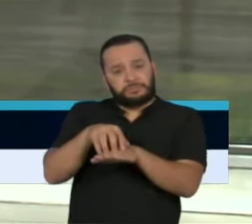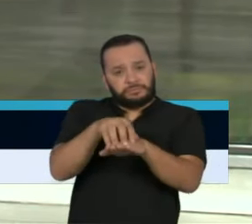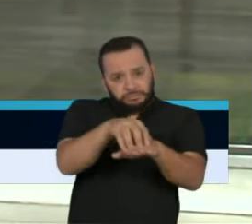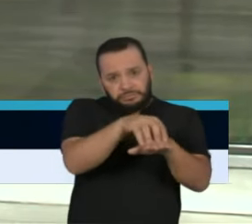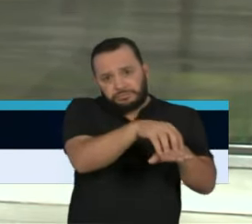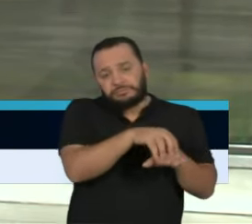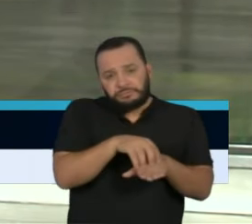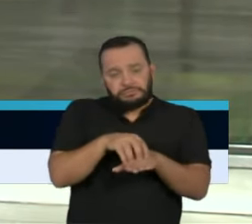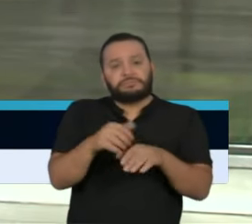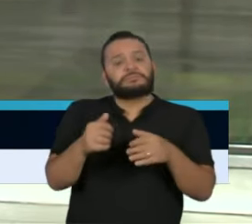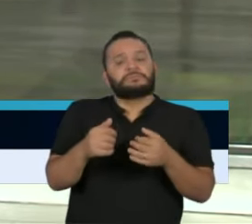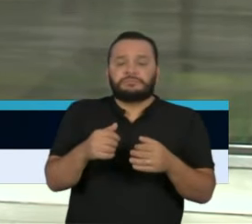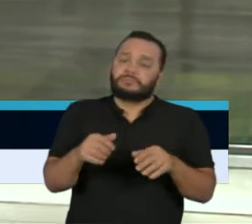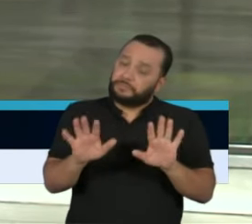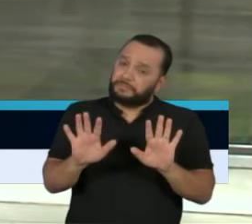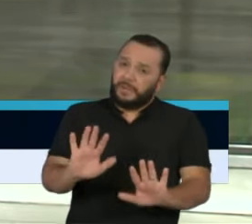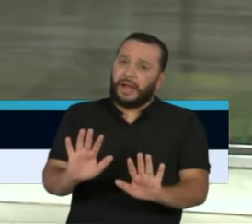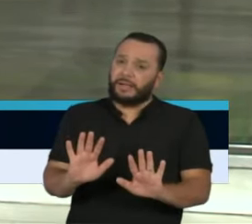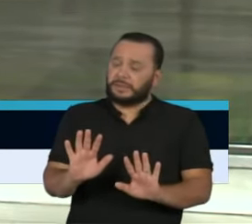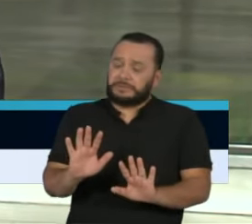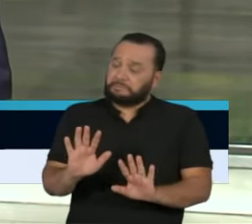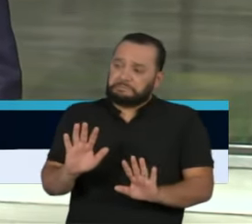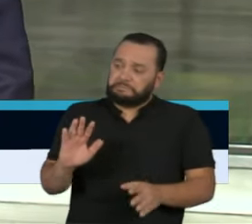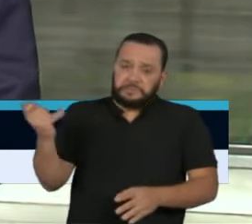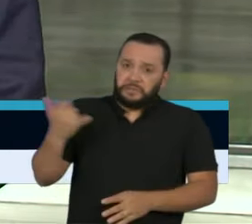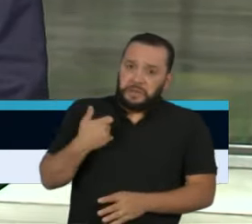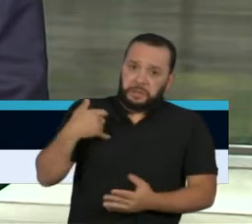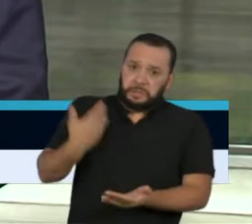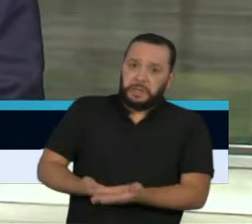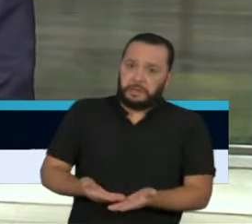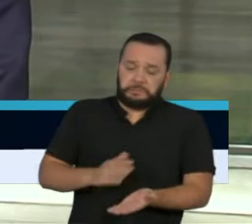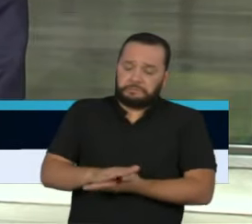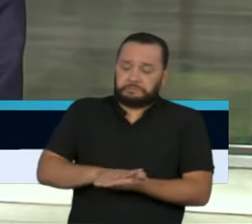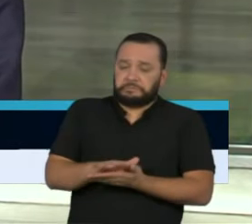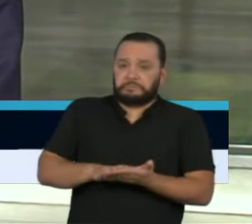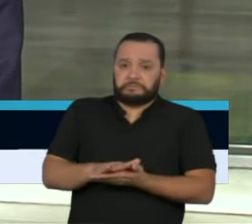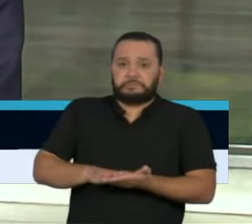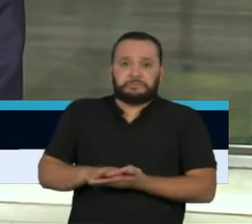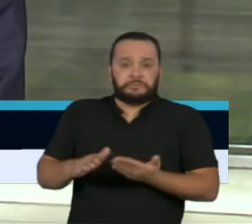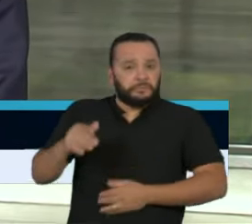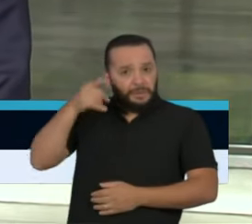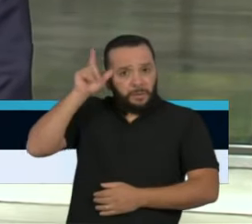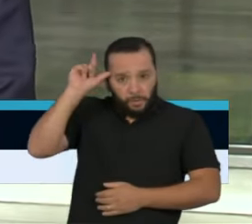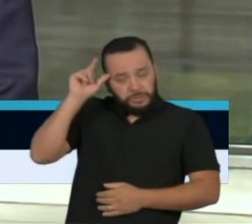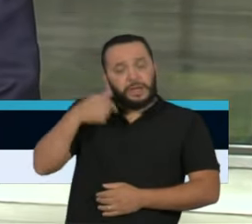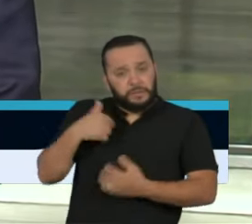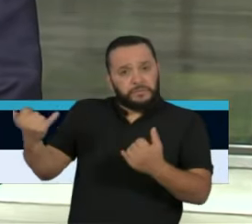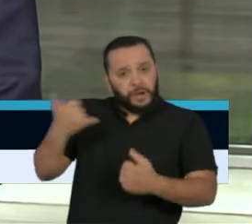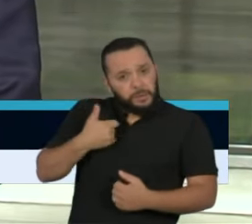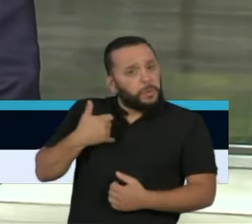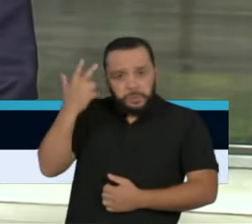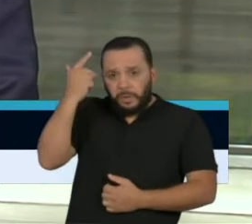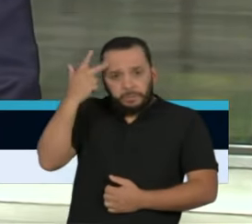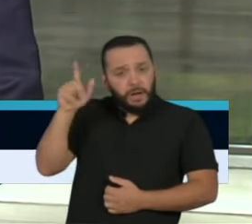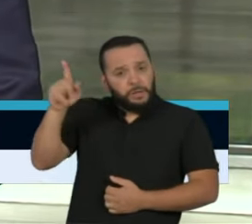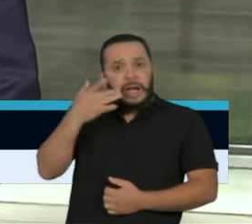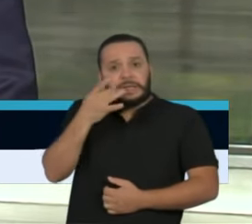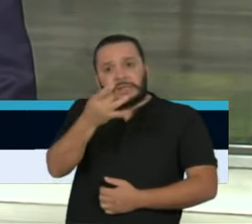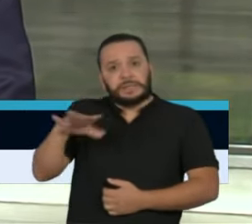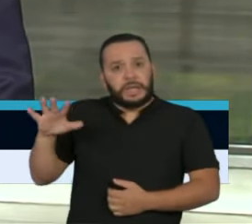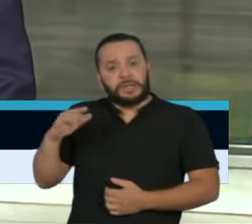Transportes e Logística. Mas, repito, até ontem as informações eram precisas e muito tranquilizadoras em